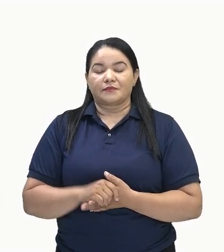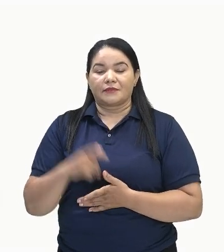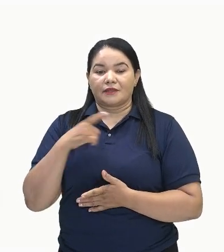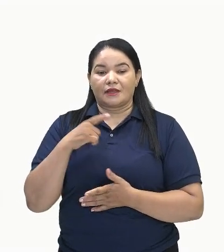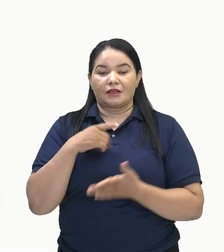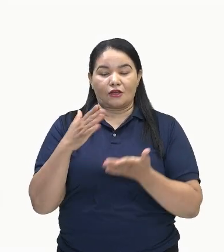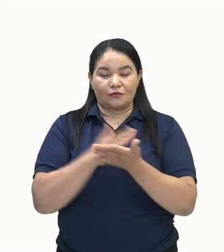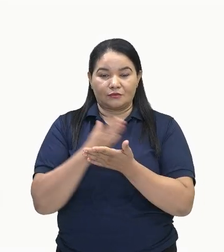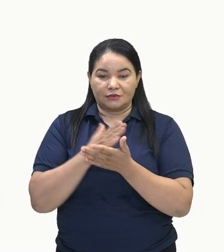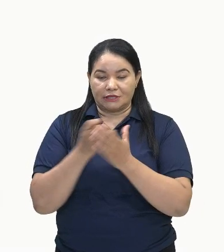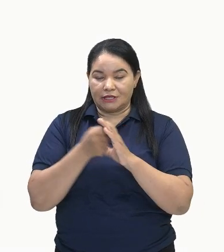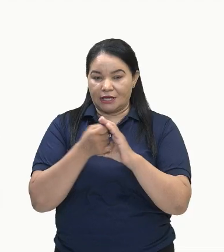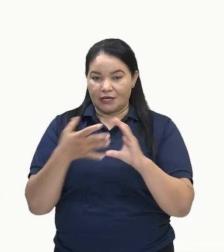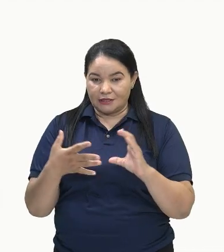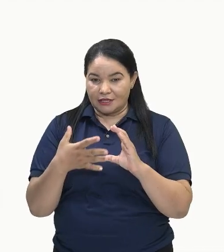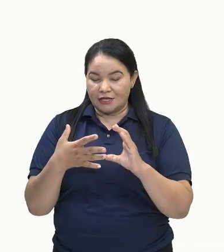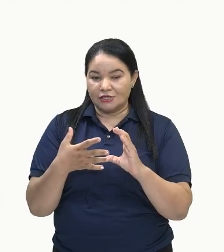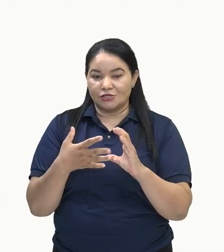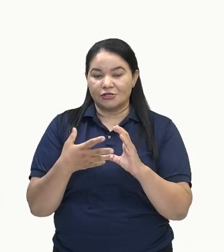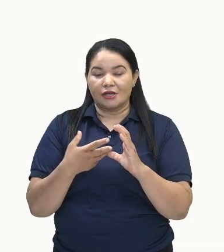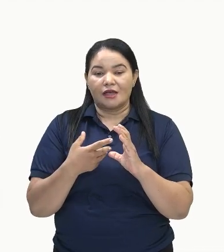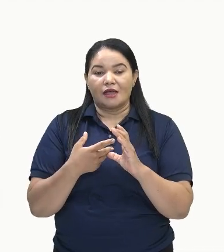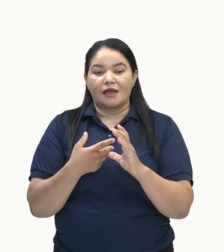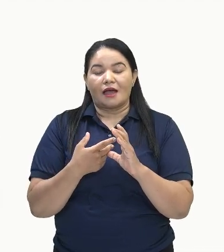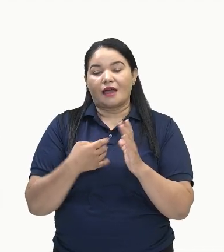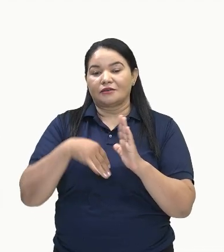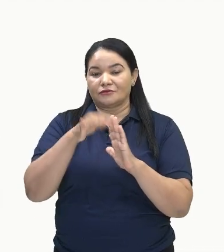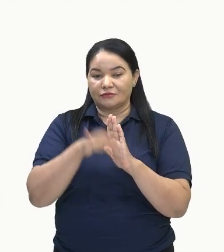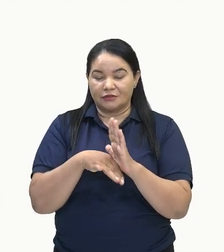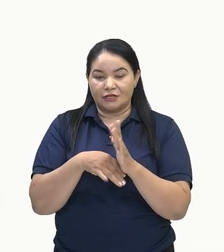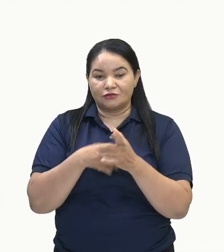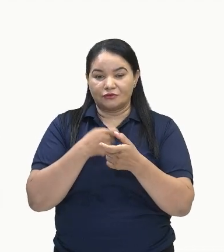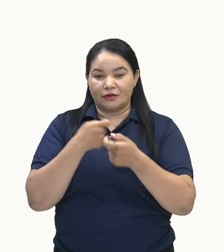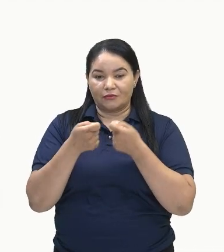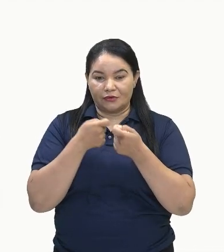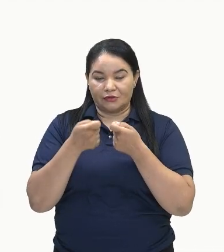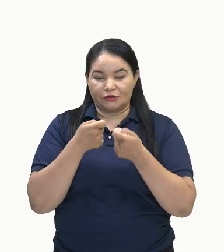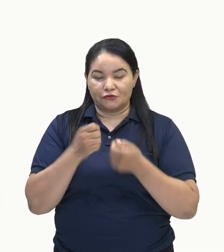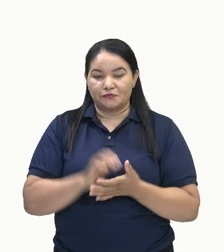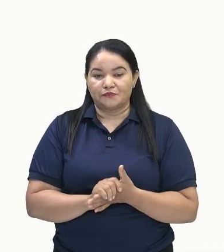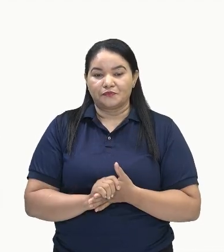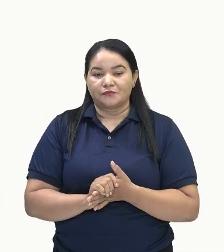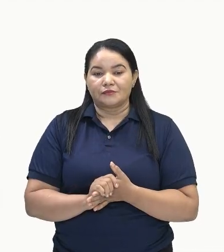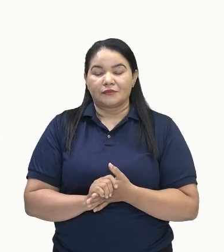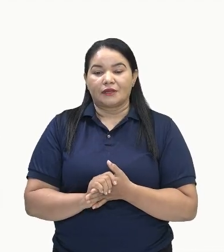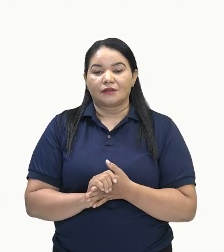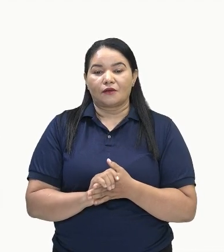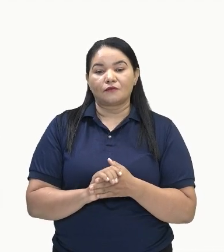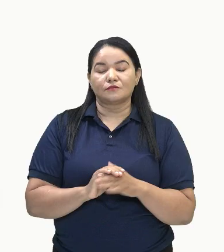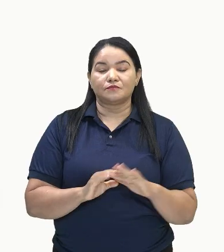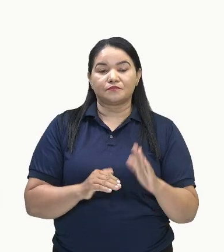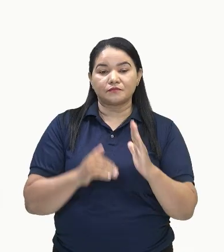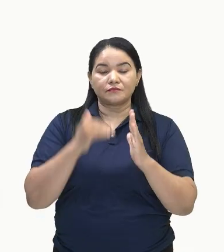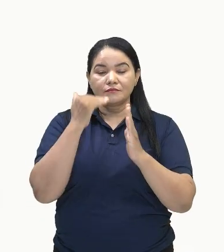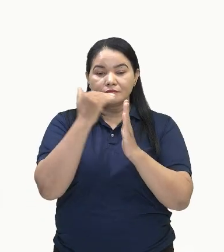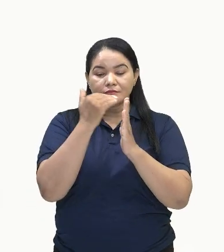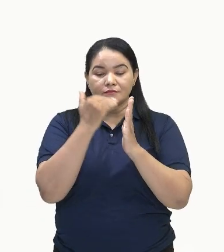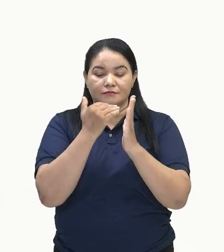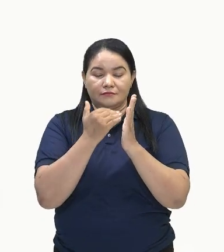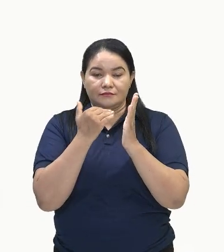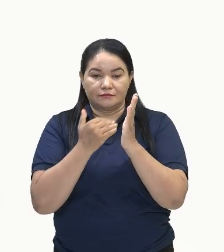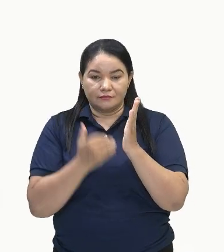algumas características desta reportagem. As partes que compõem o texto.